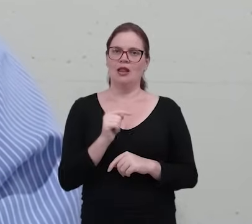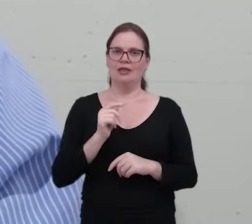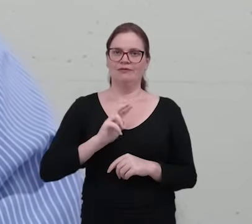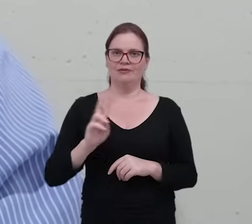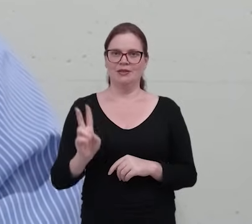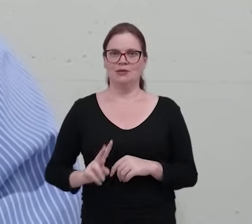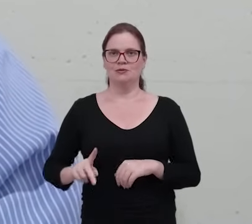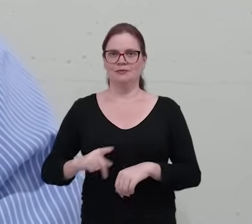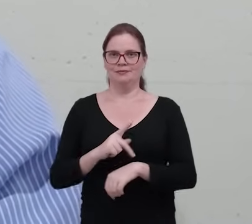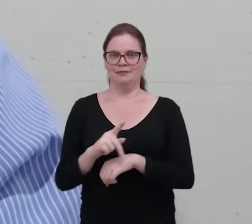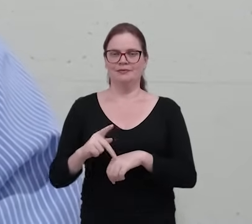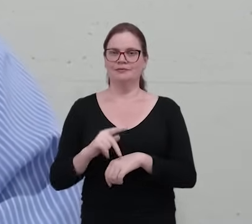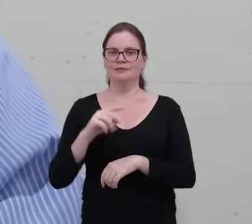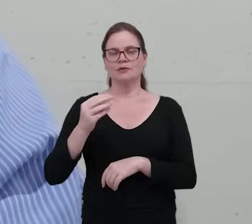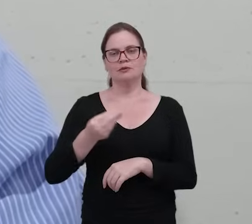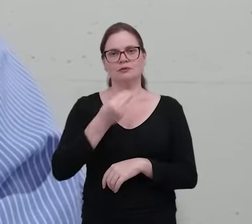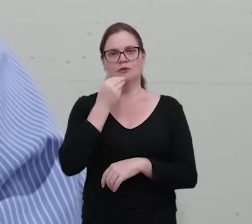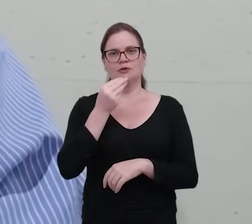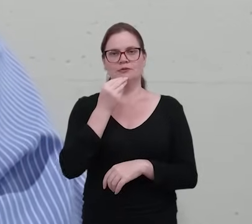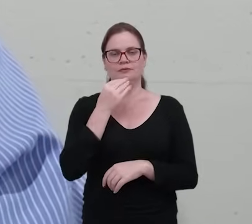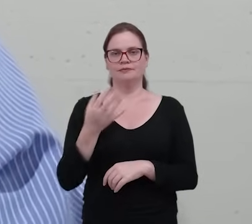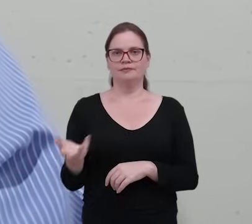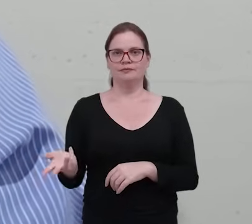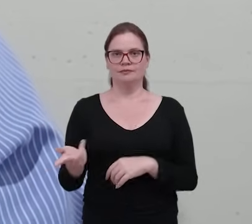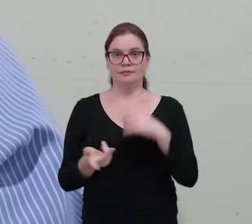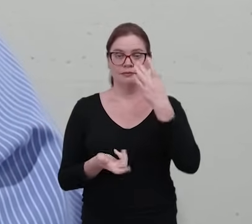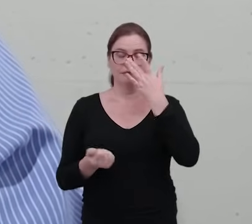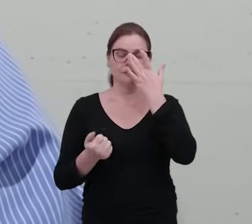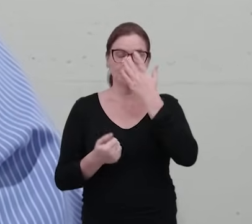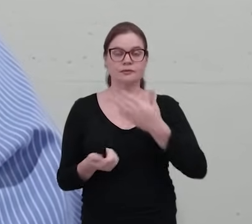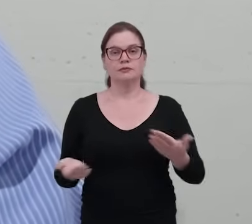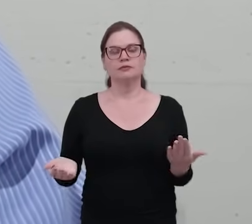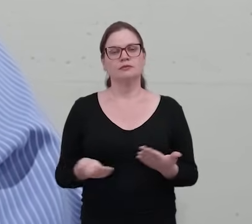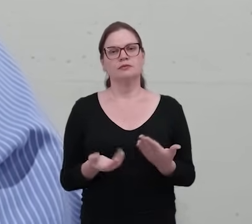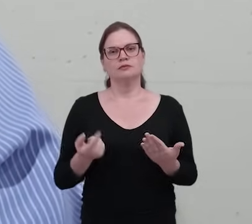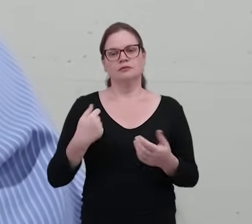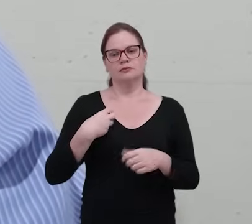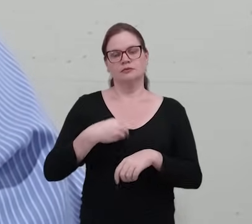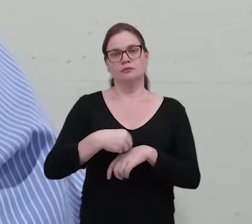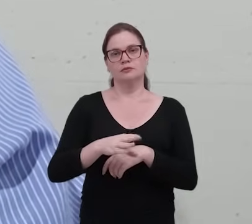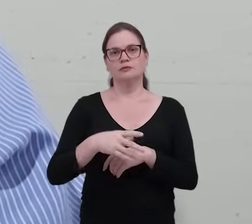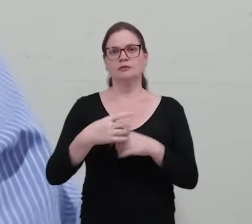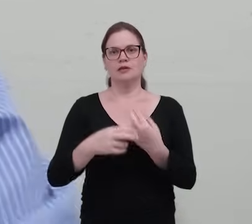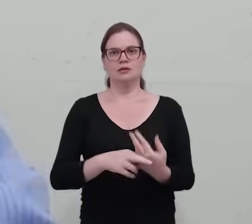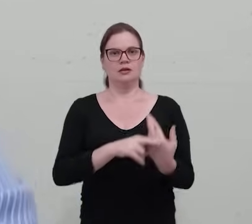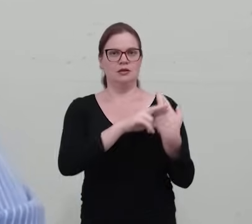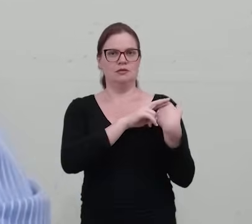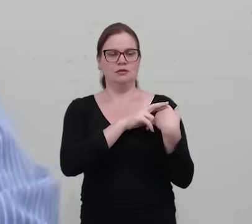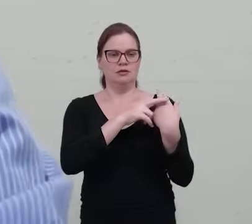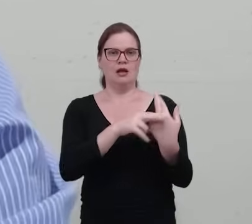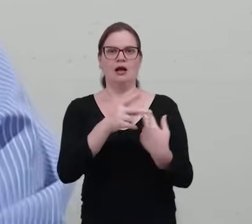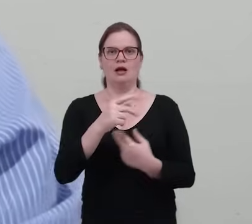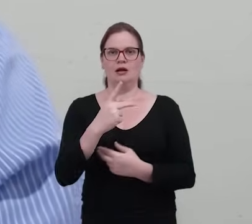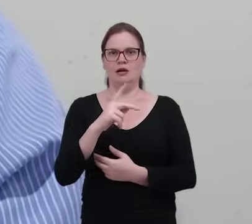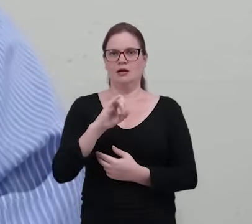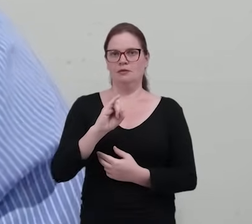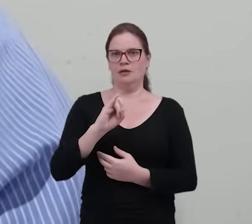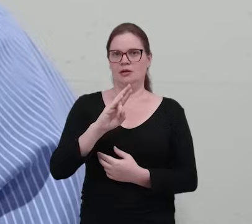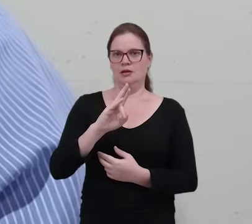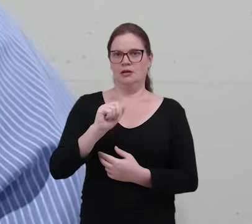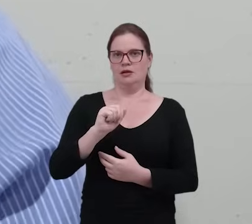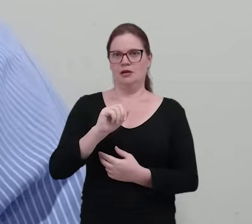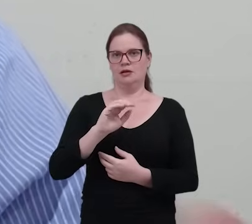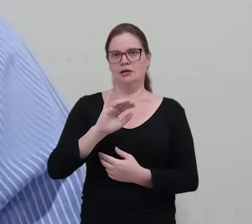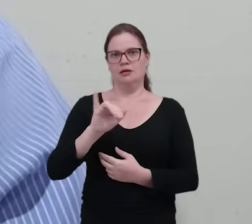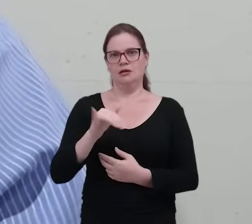da obra, e ter esse privilégio agora de poder passar essa responsabilidade para o pastor Pirajara,